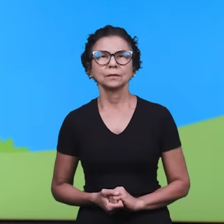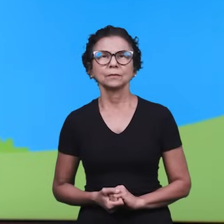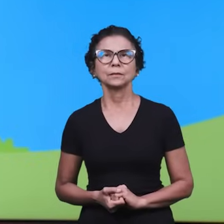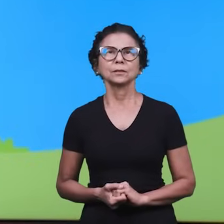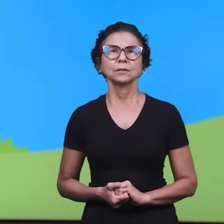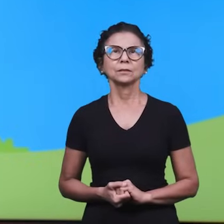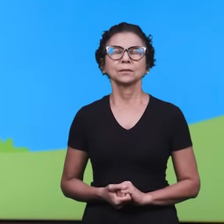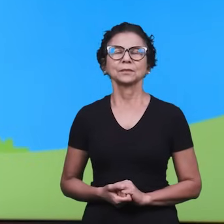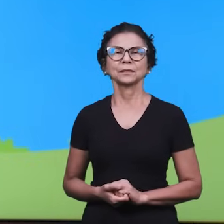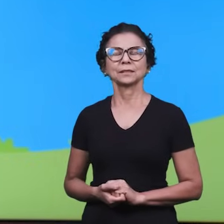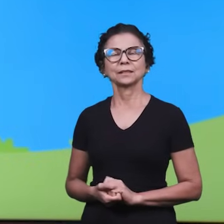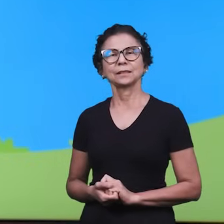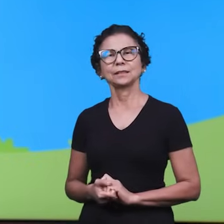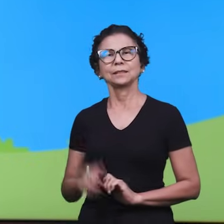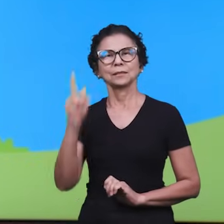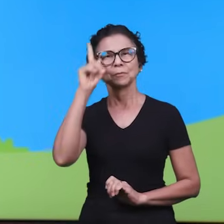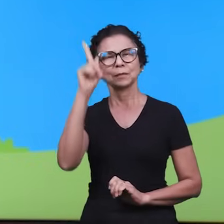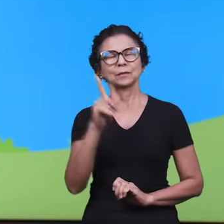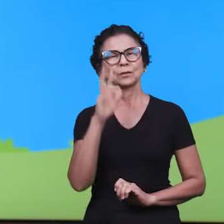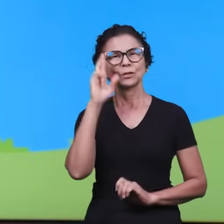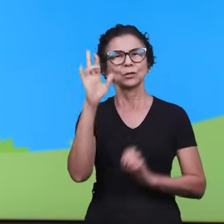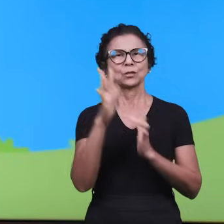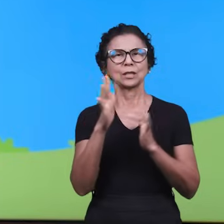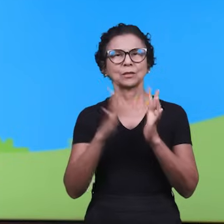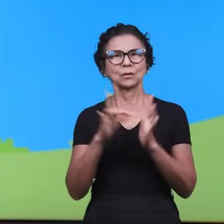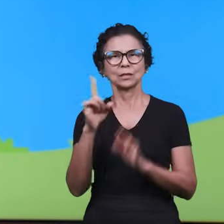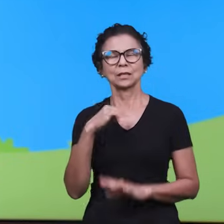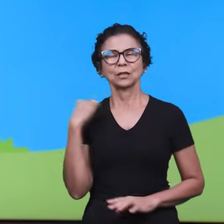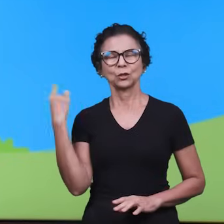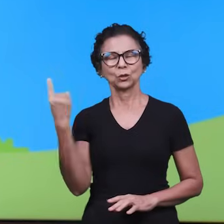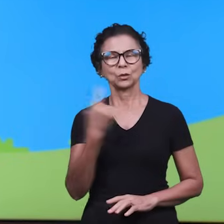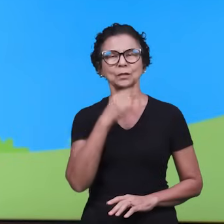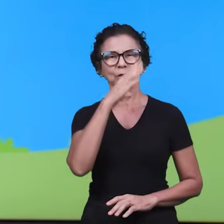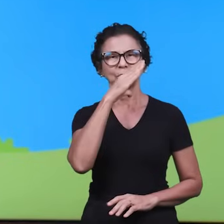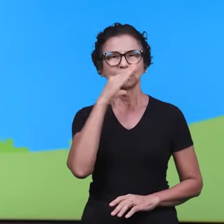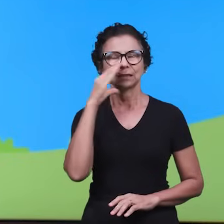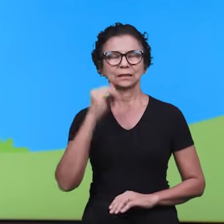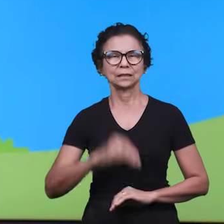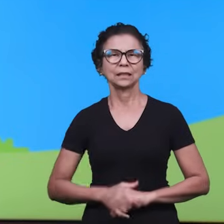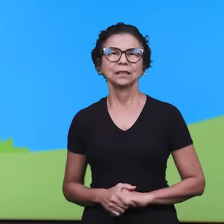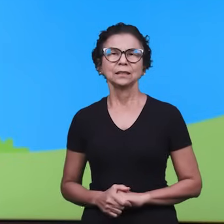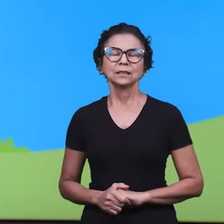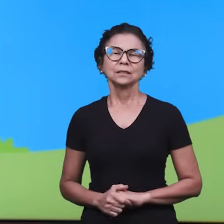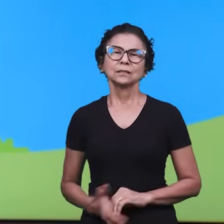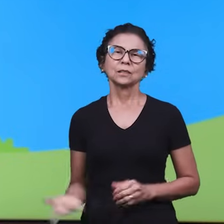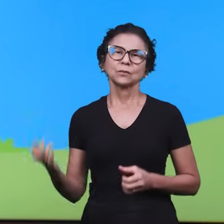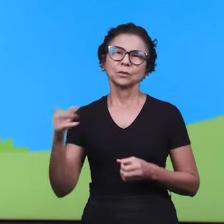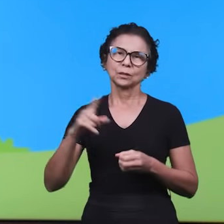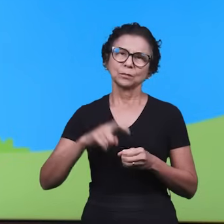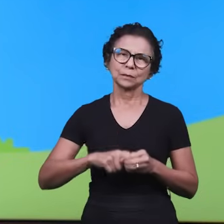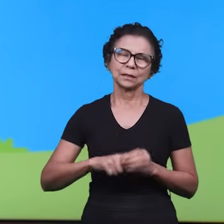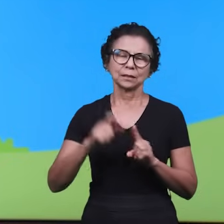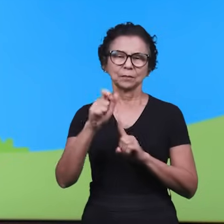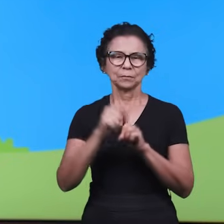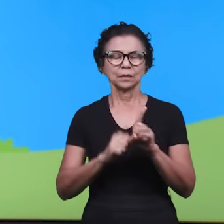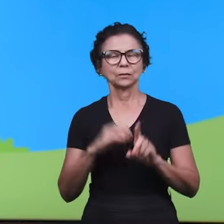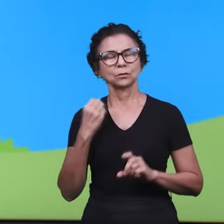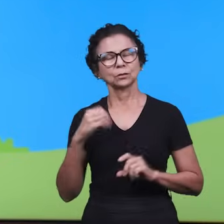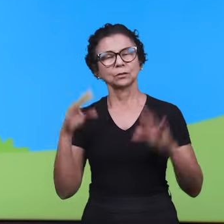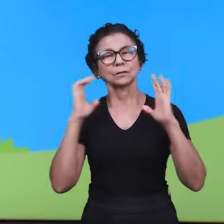paz do Senhor Jesus a todos os adolescentes. Nós estamos aqui em mais um mês de outubro para